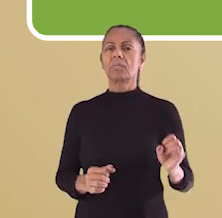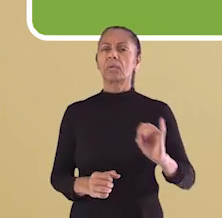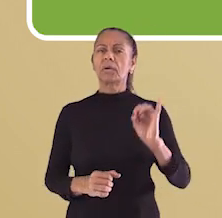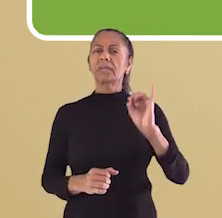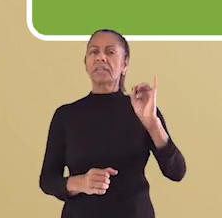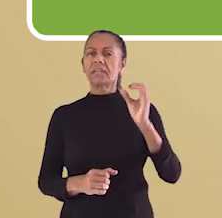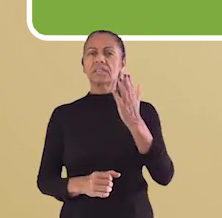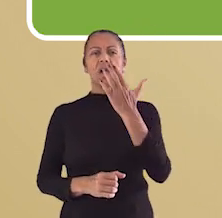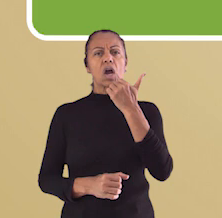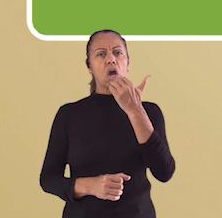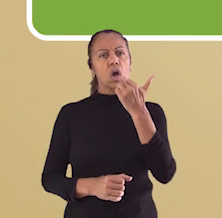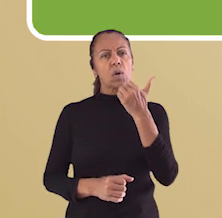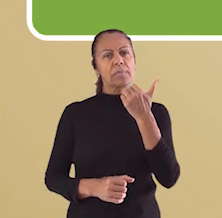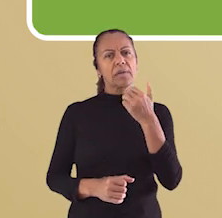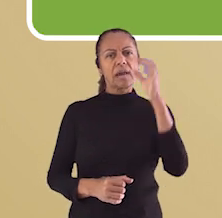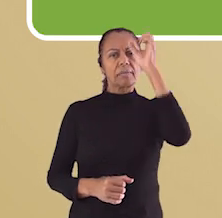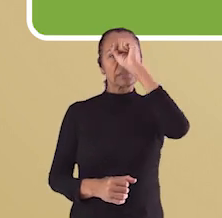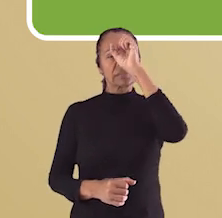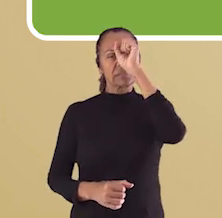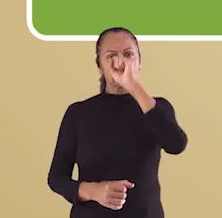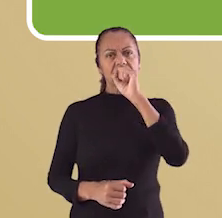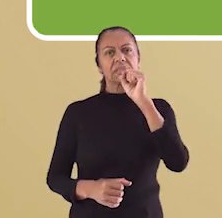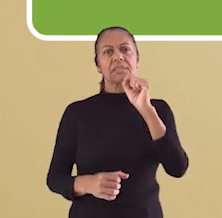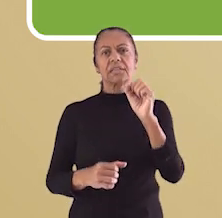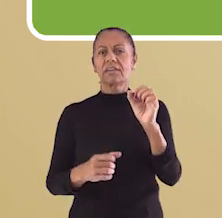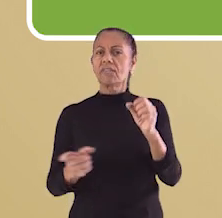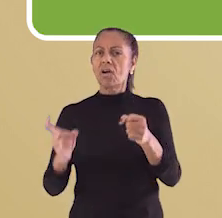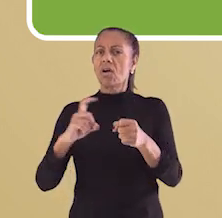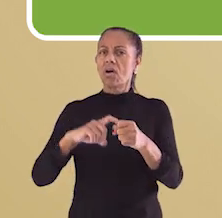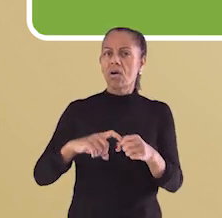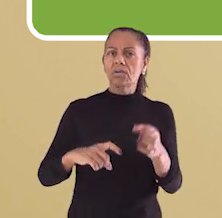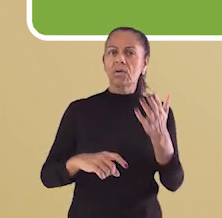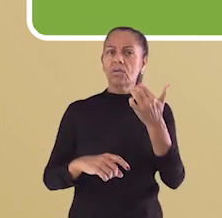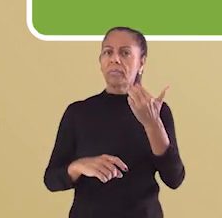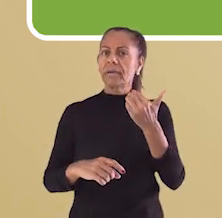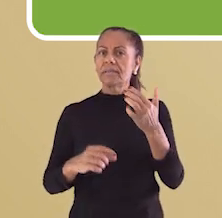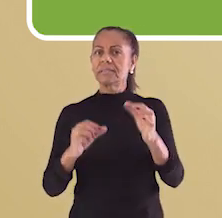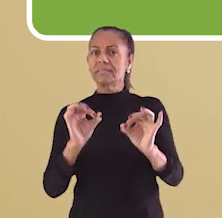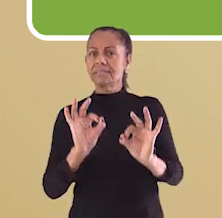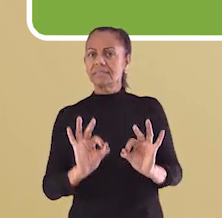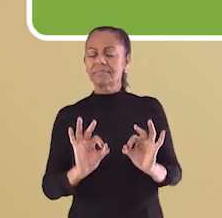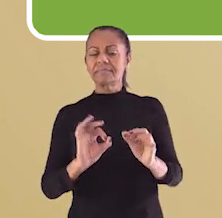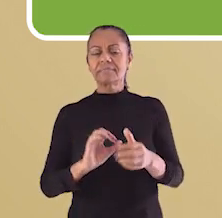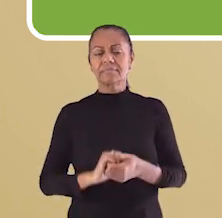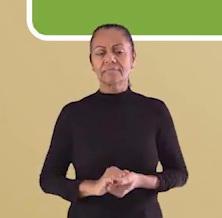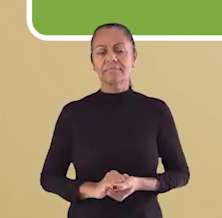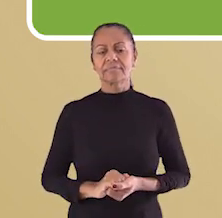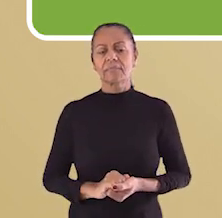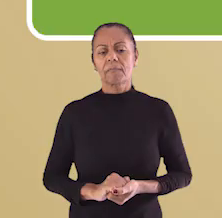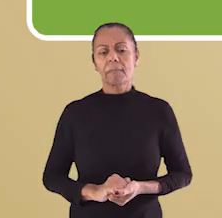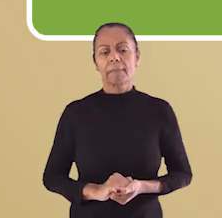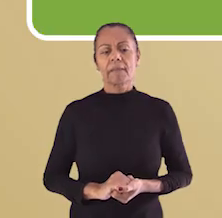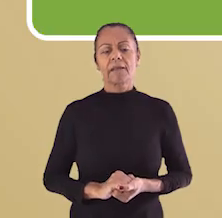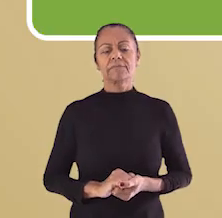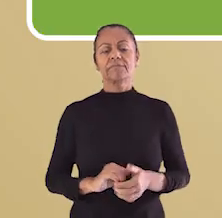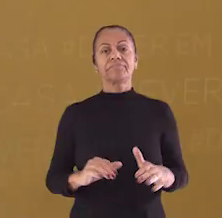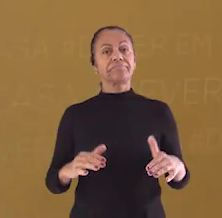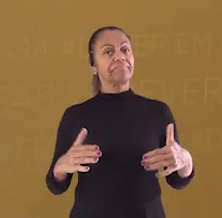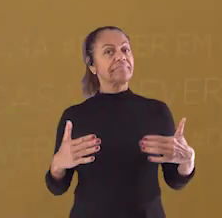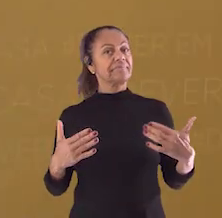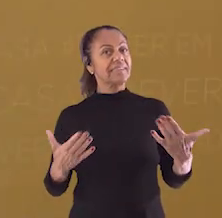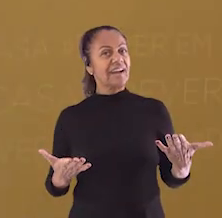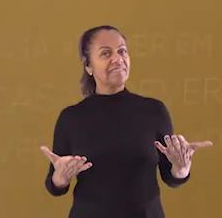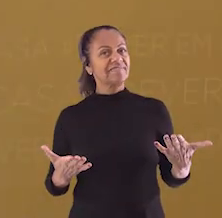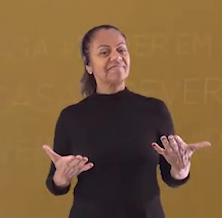a se alimentar e dê prioridade a alimentos naturais, que contribuam positivamente para a saúde do seu organismo.